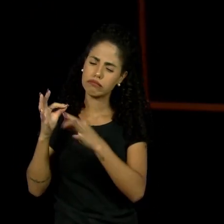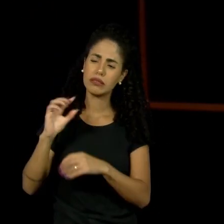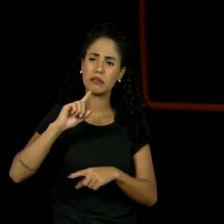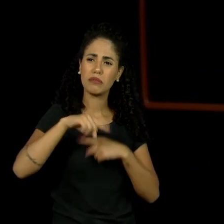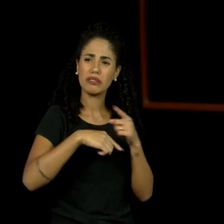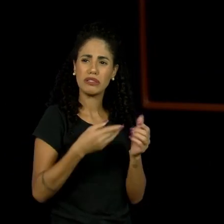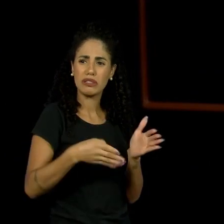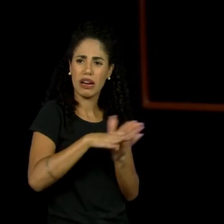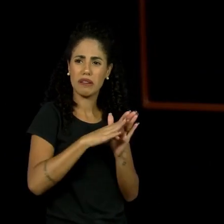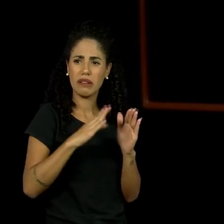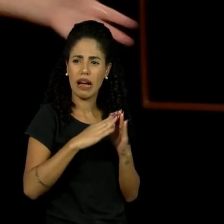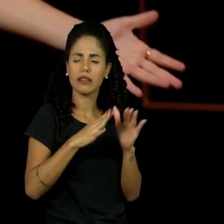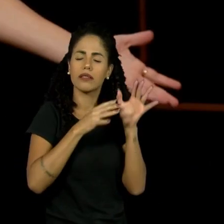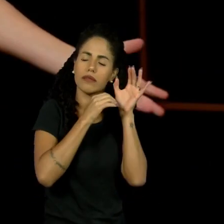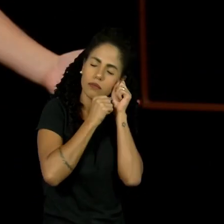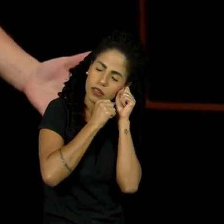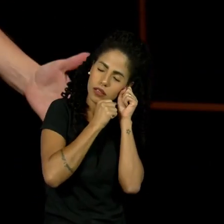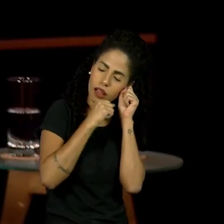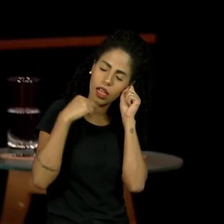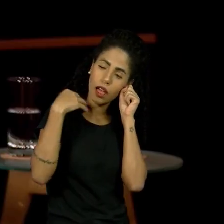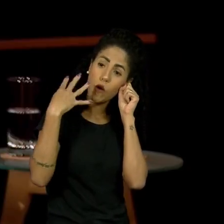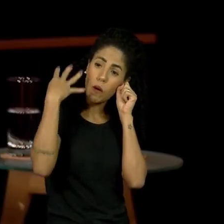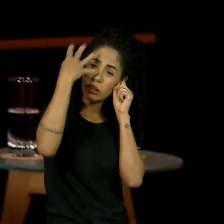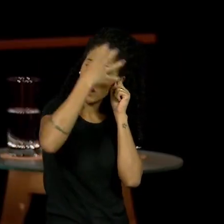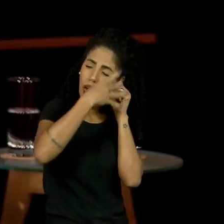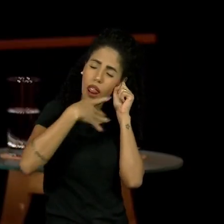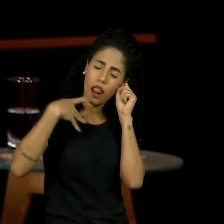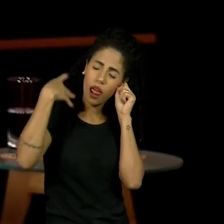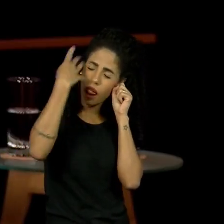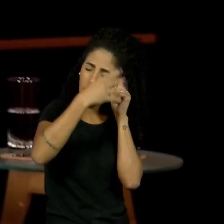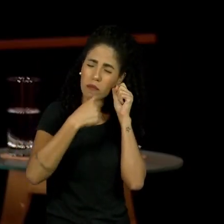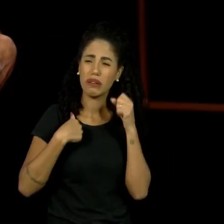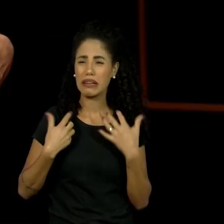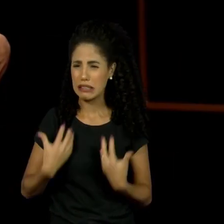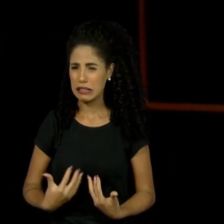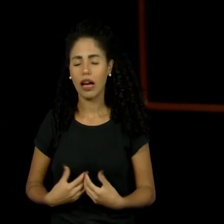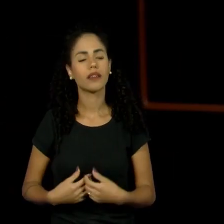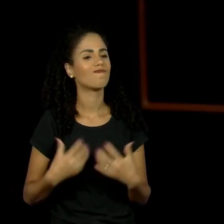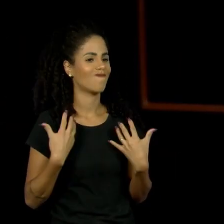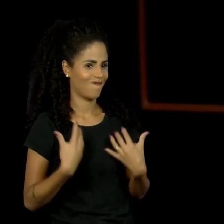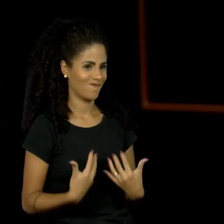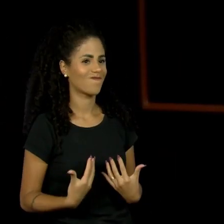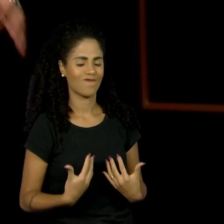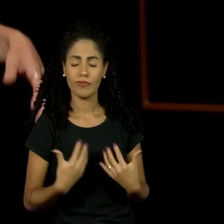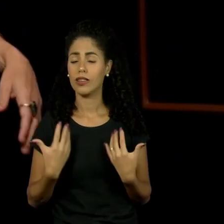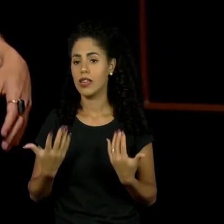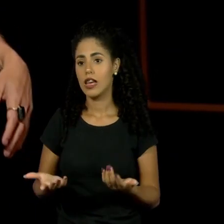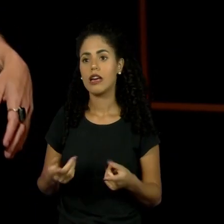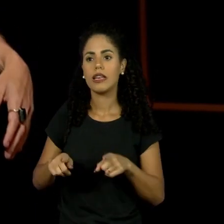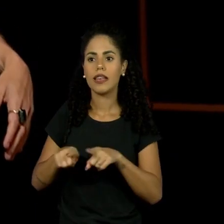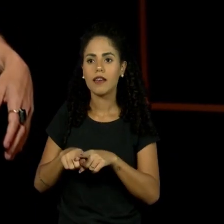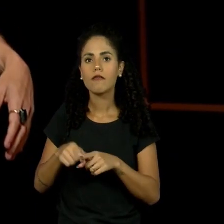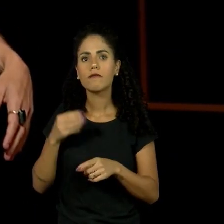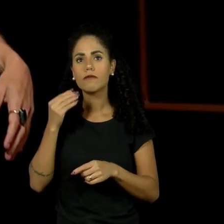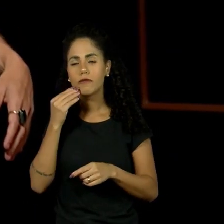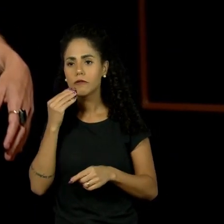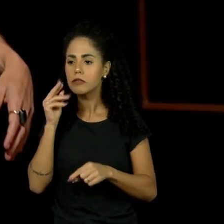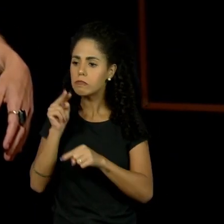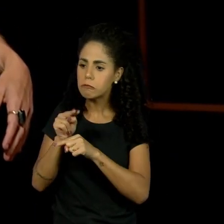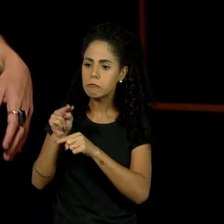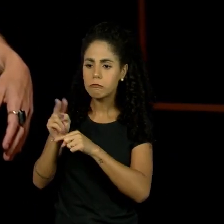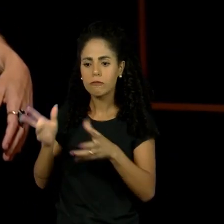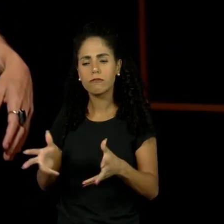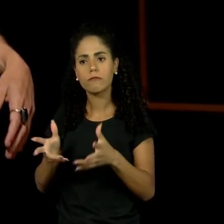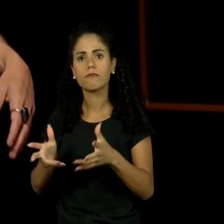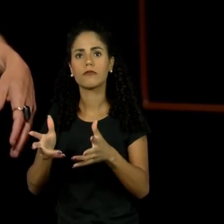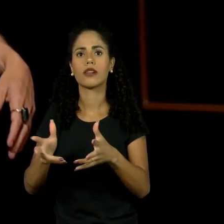tão, né, desgastante. Mas ele foi tirando os nós nesse